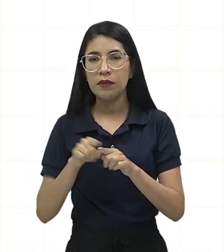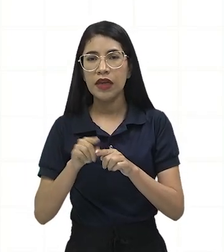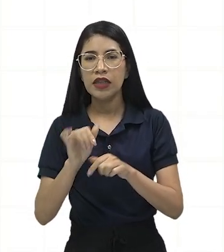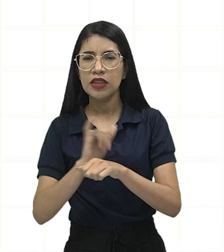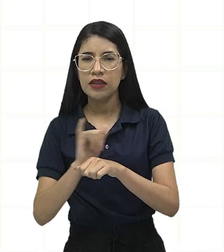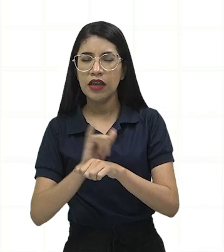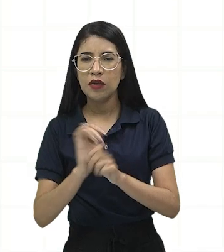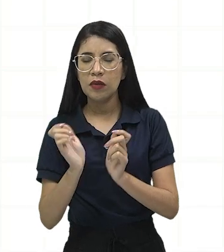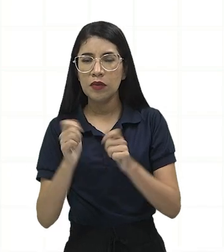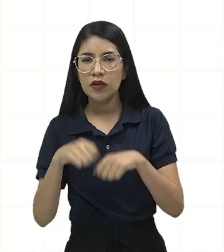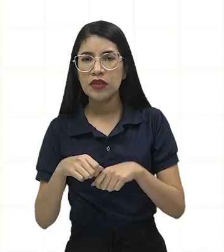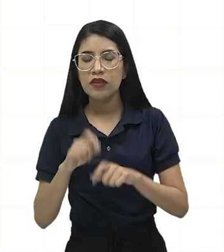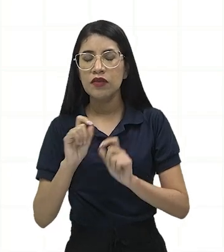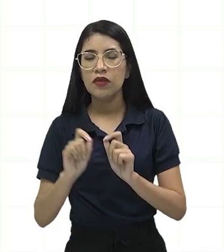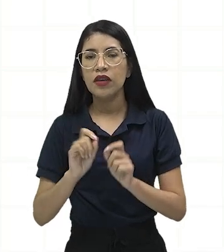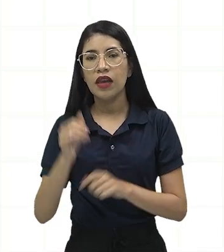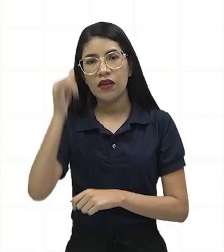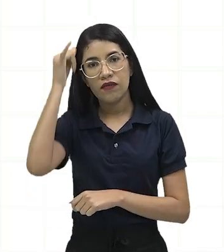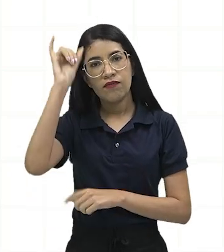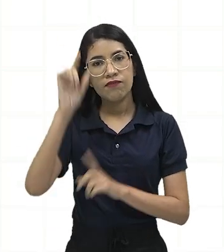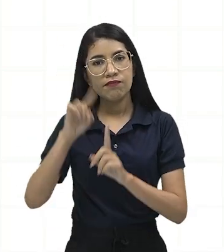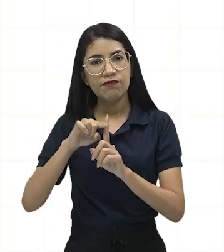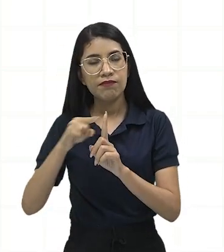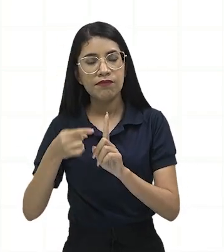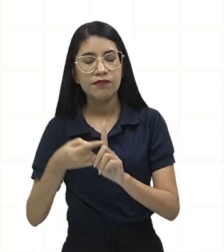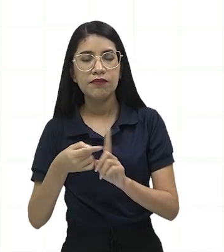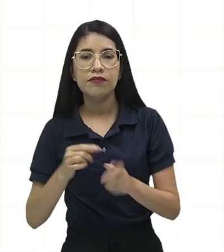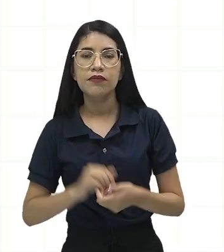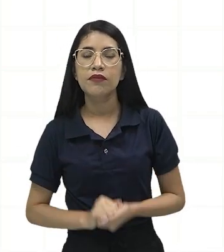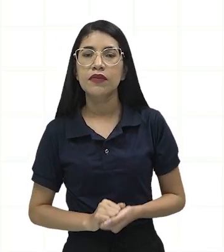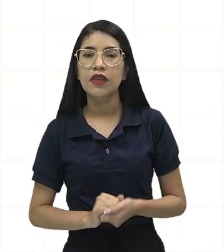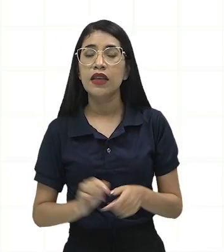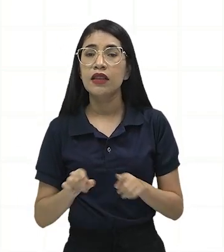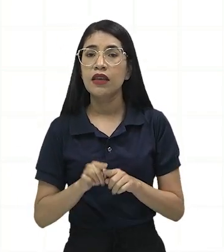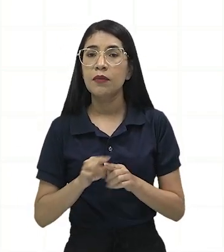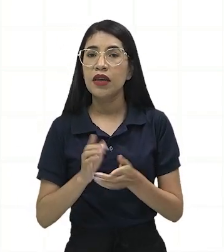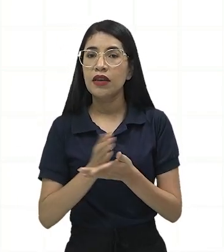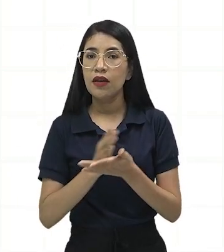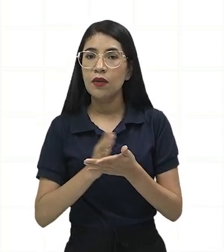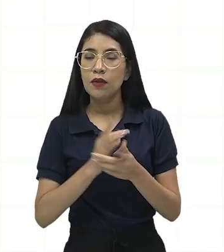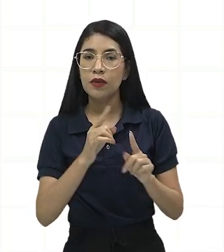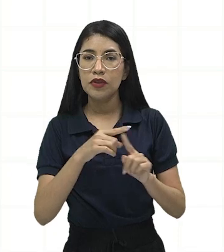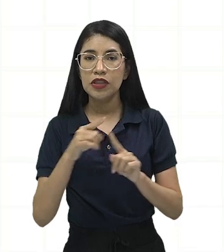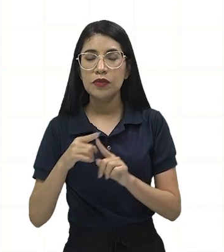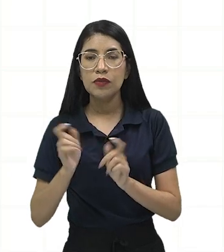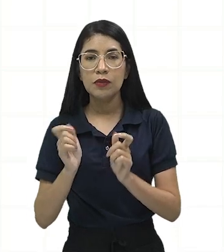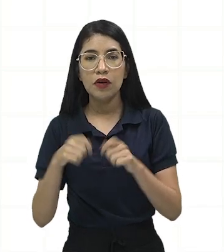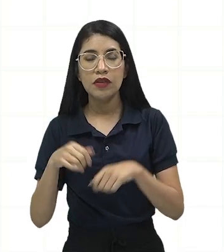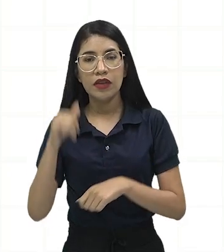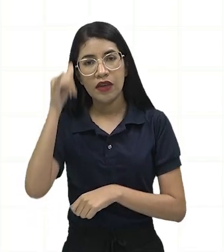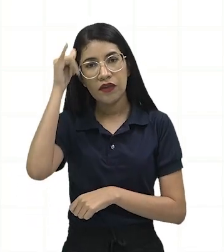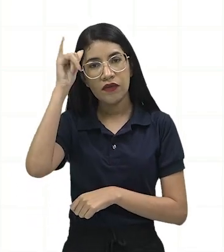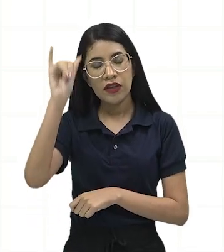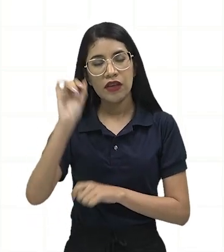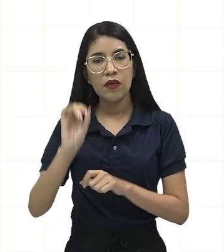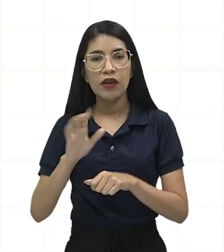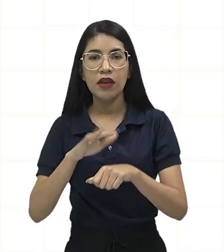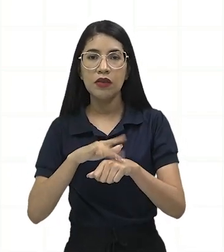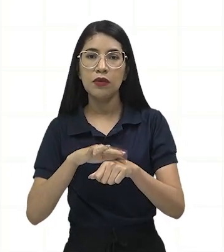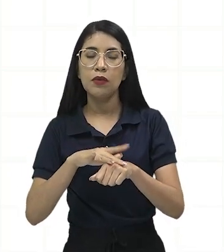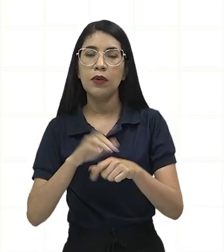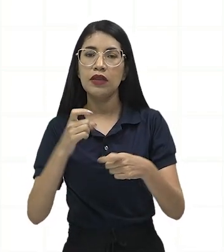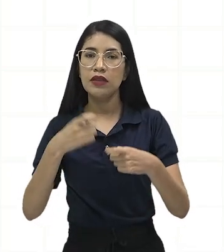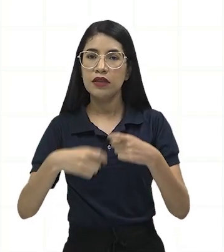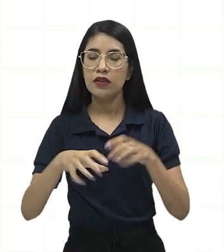técnicas que podem ajudar a evitar a gravidez. Além disso, alguns deles previnem contra infecções